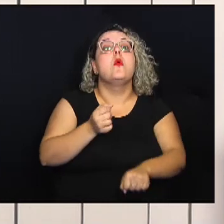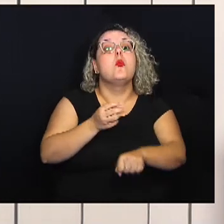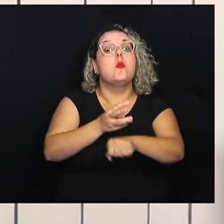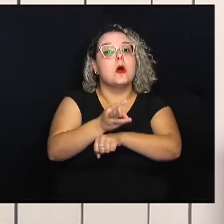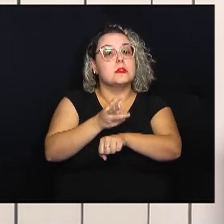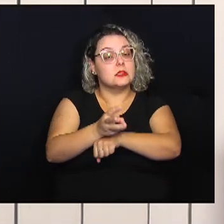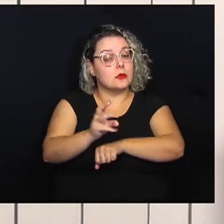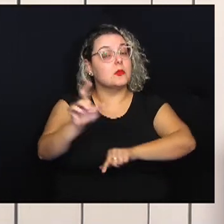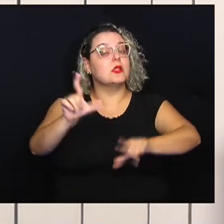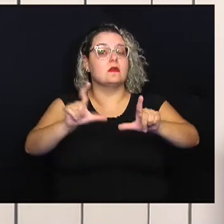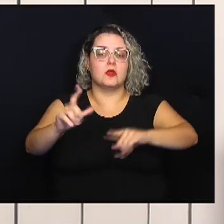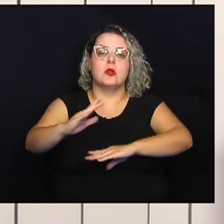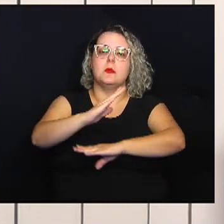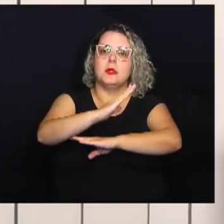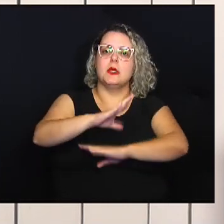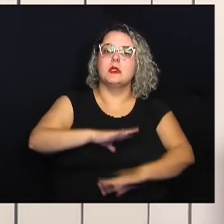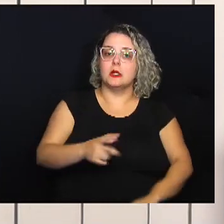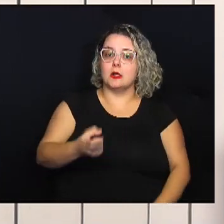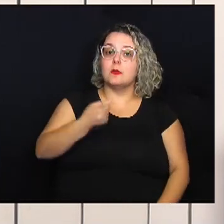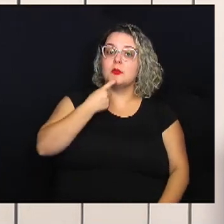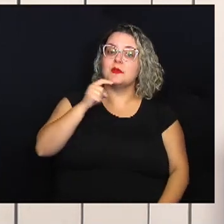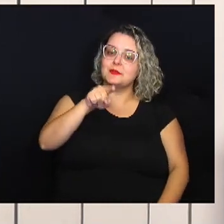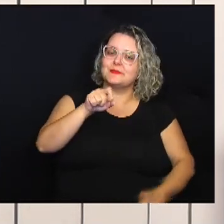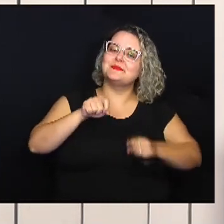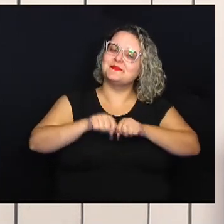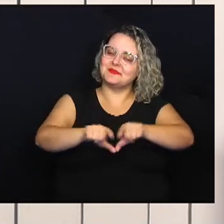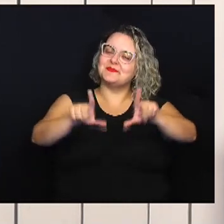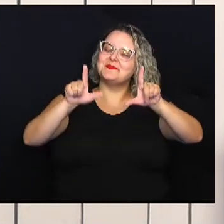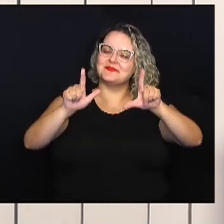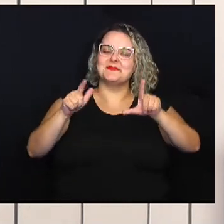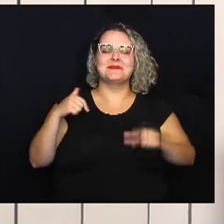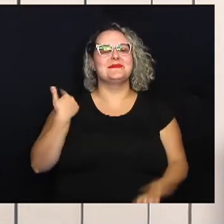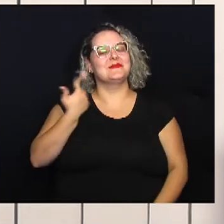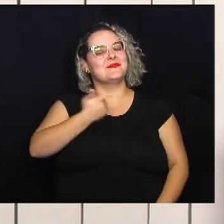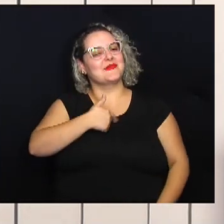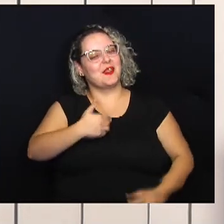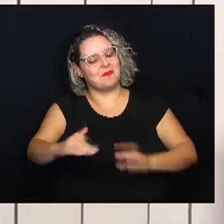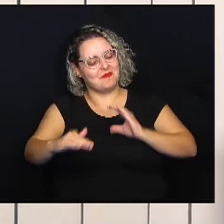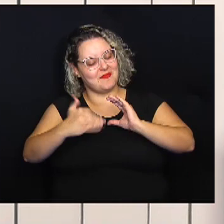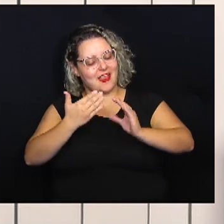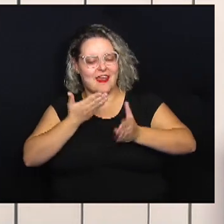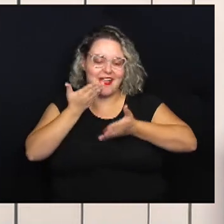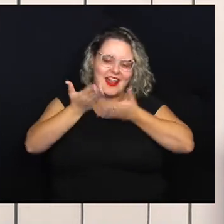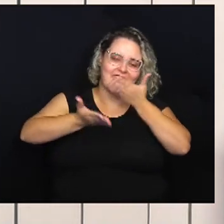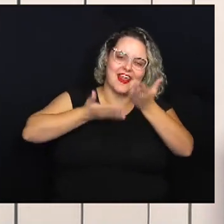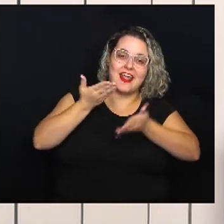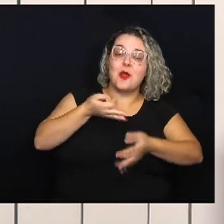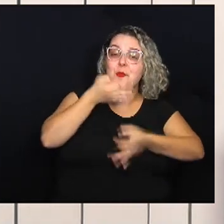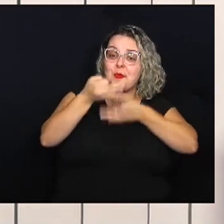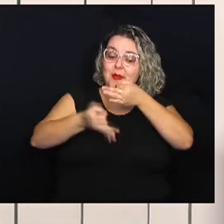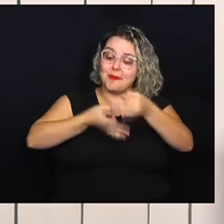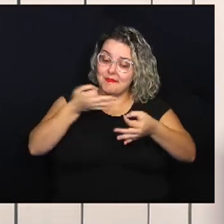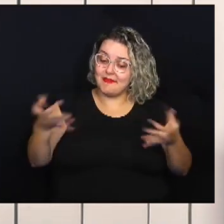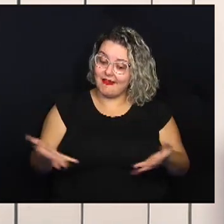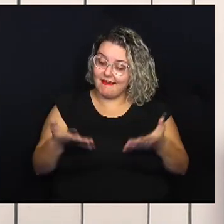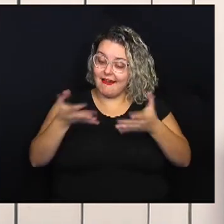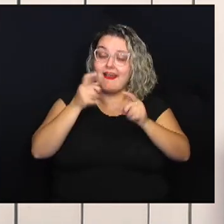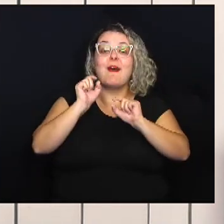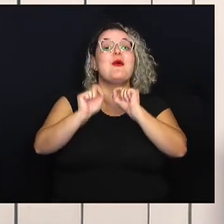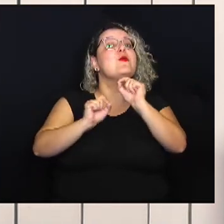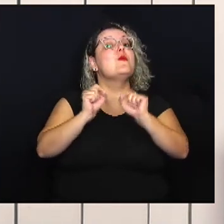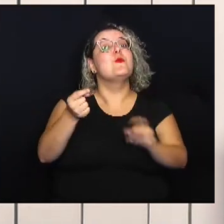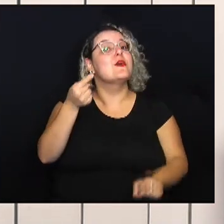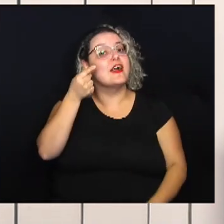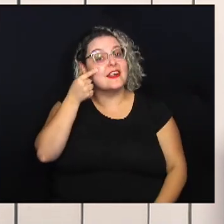O WhatsApp da TV Câmara Campinas. Você aperta e pode enviar o seu elogio, uma crítica construtiva, o que você